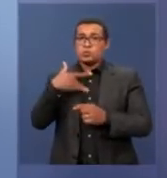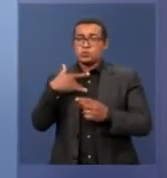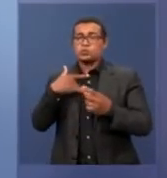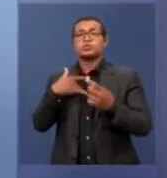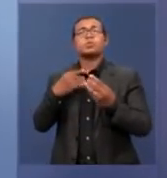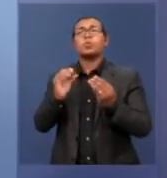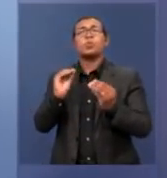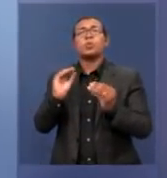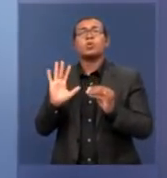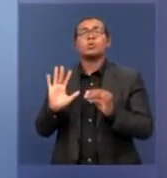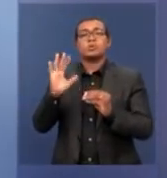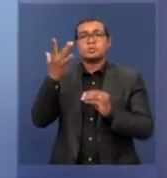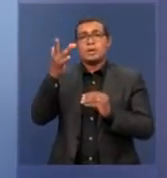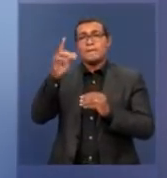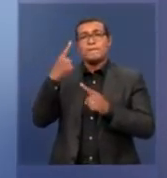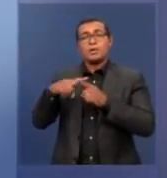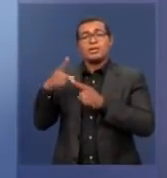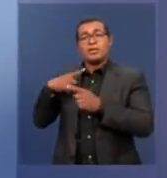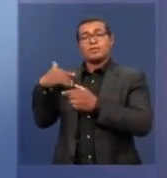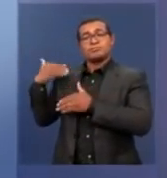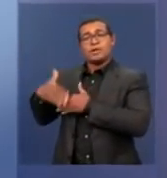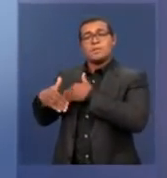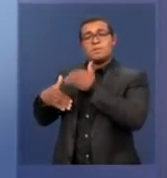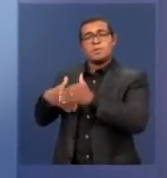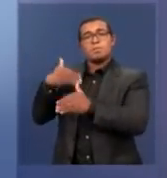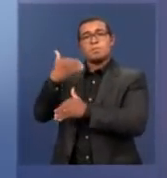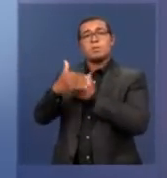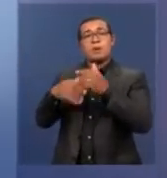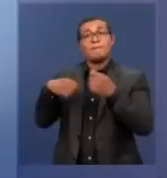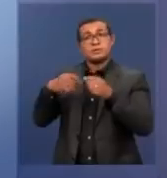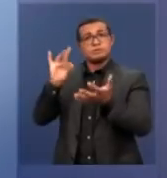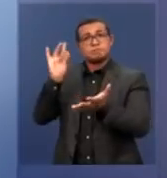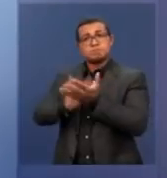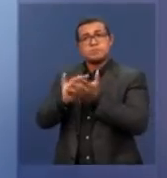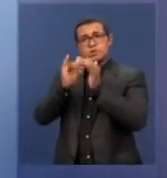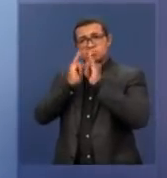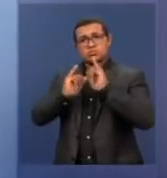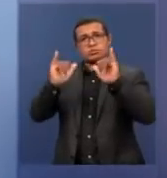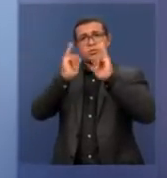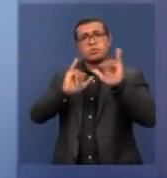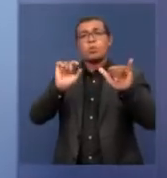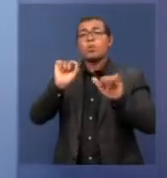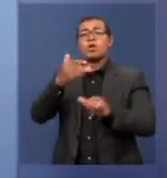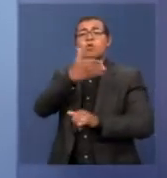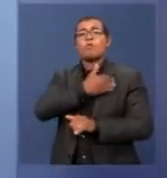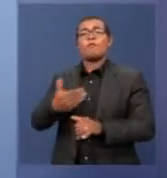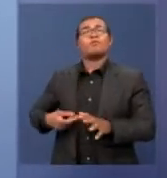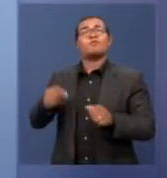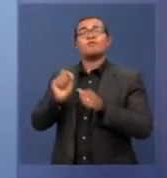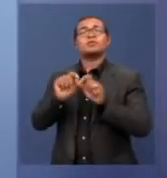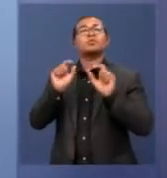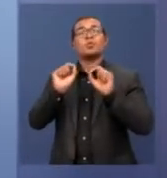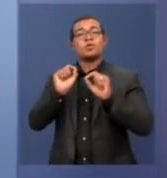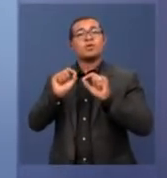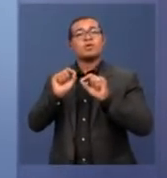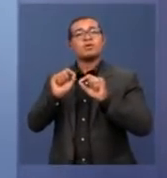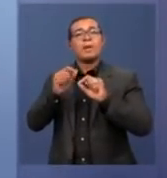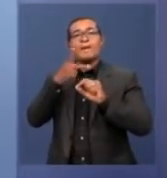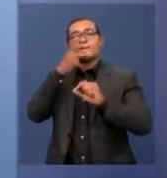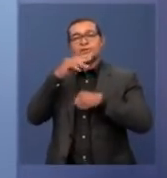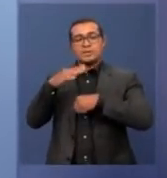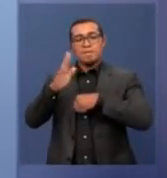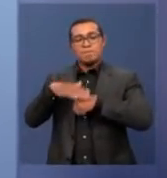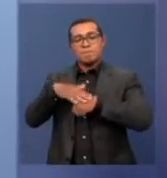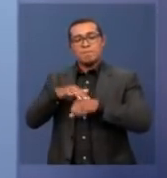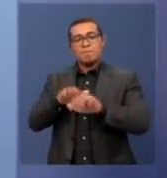tem que fazer todo o trabalho de divulgação dos serviços públicos então essa avaliação avaliação superficial que ele